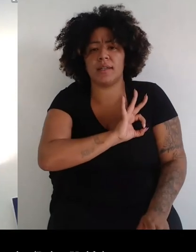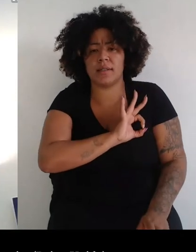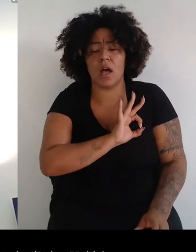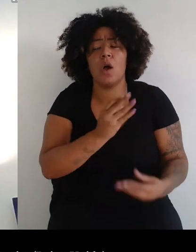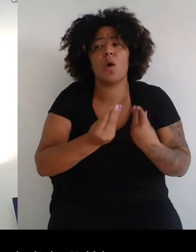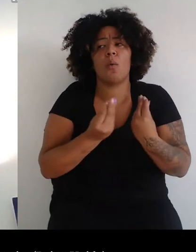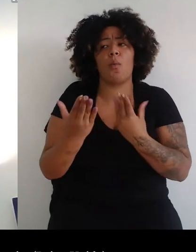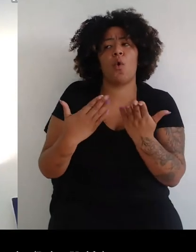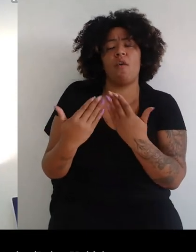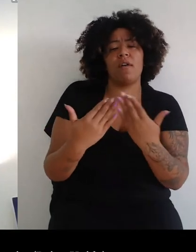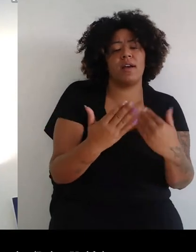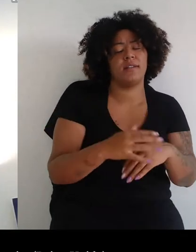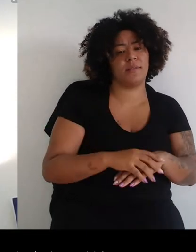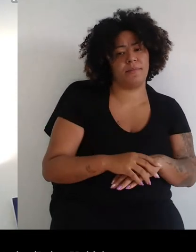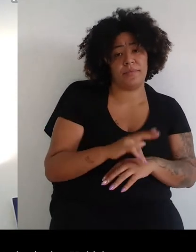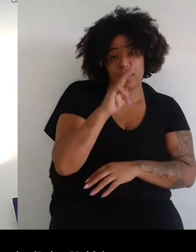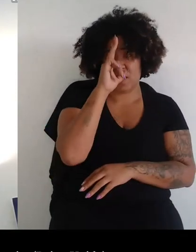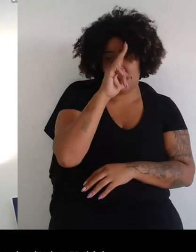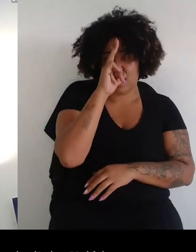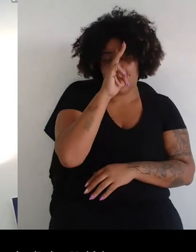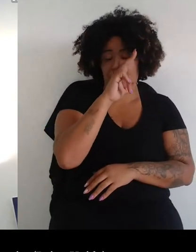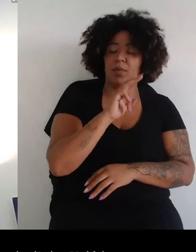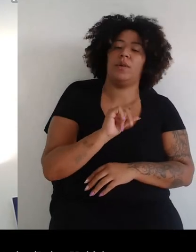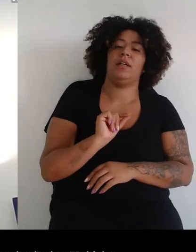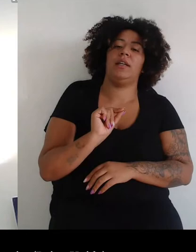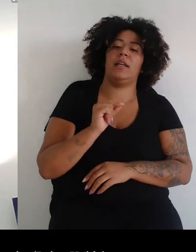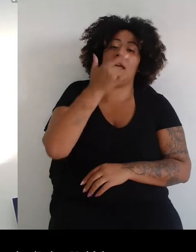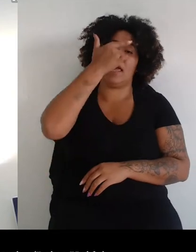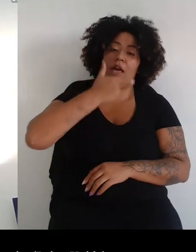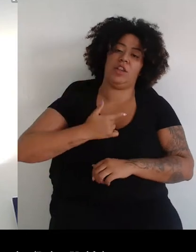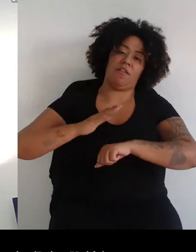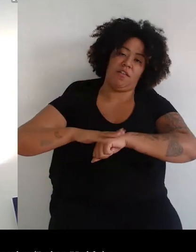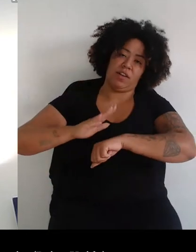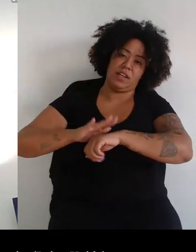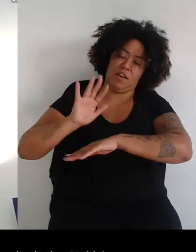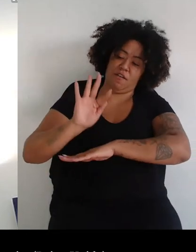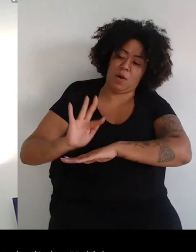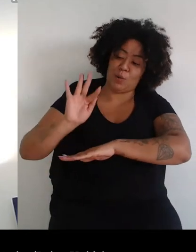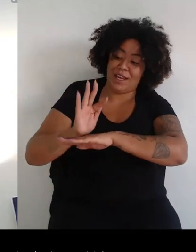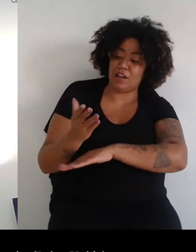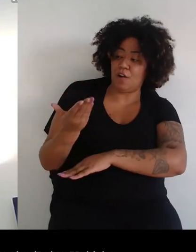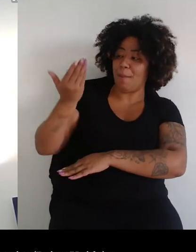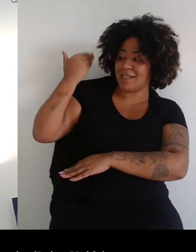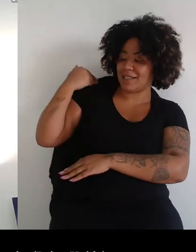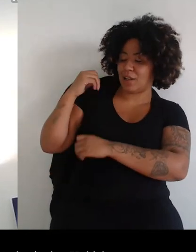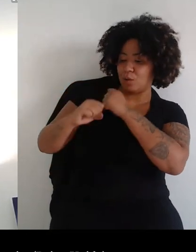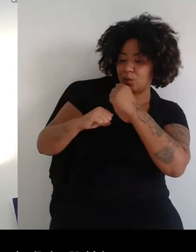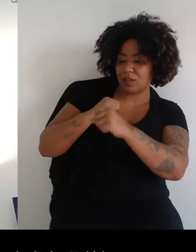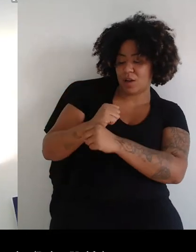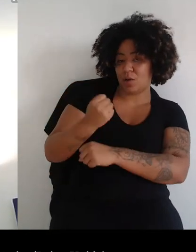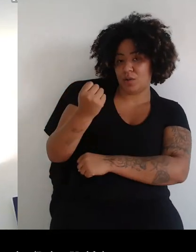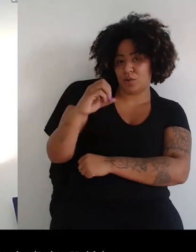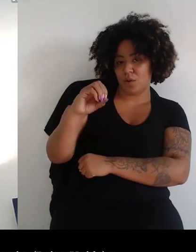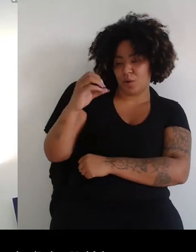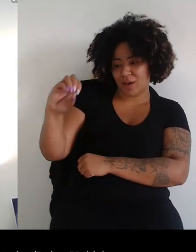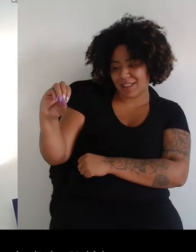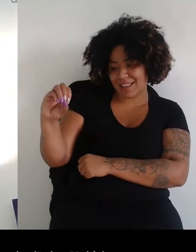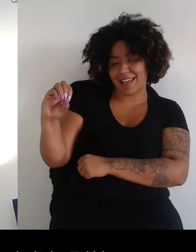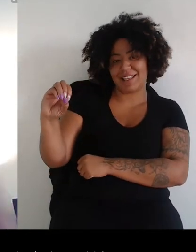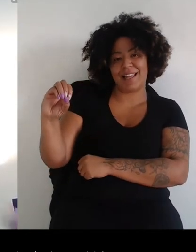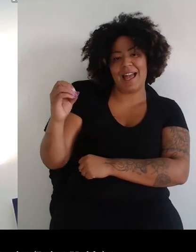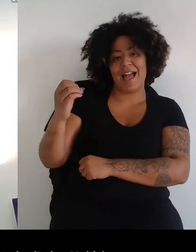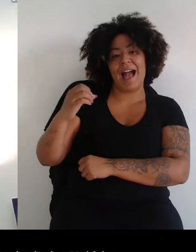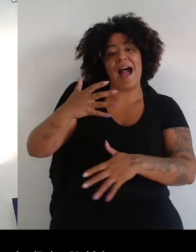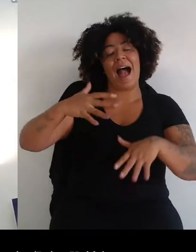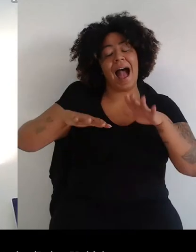eu me lembro que quando eu estava fazendo faculdade lá nos anos 80 muitas vezes tirava um sarro de mim porque eu